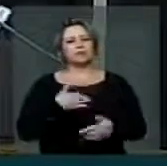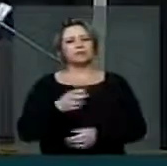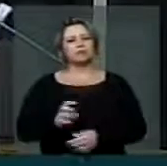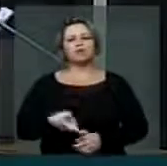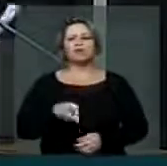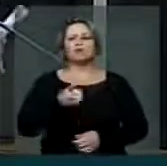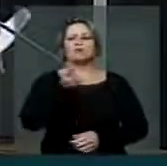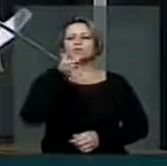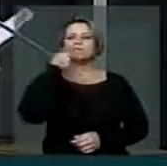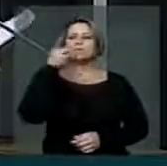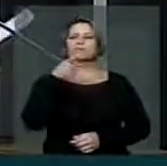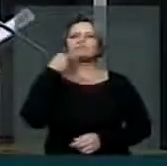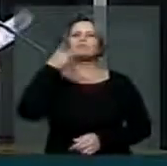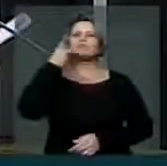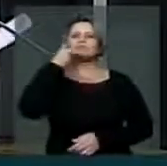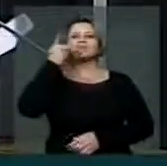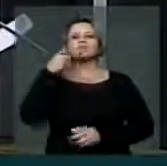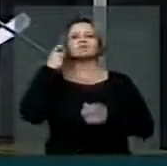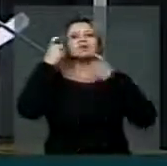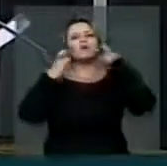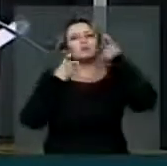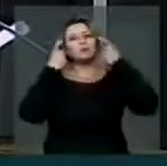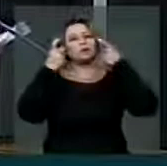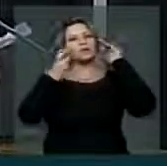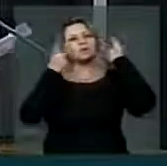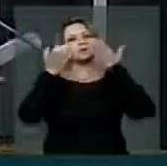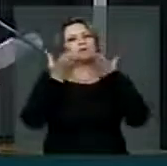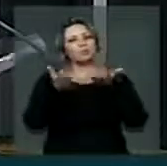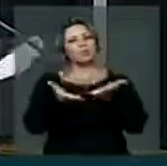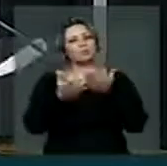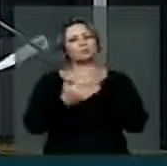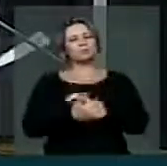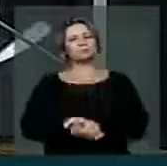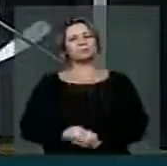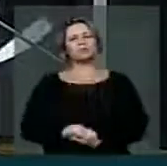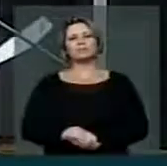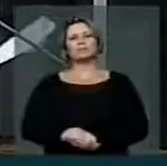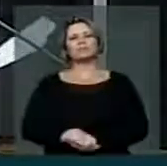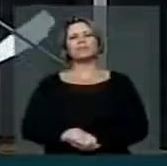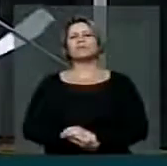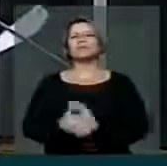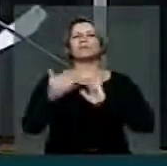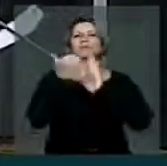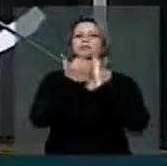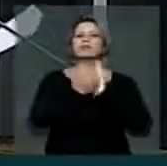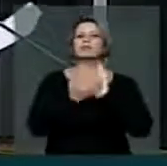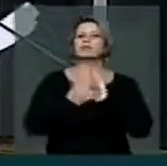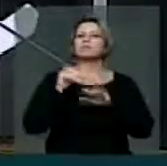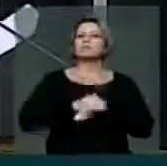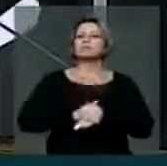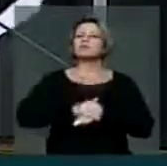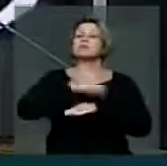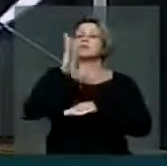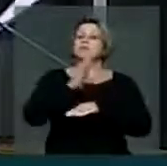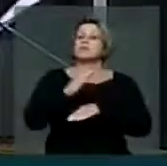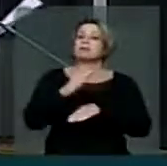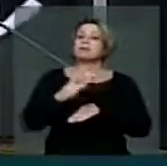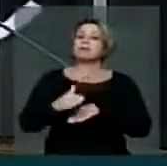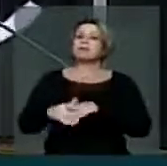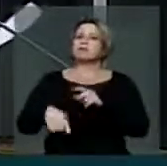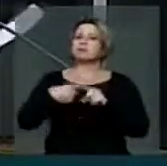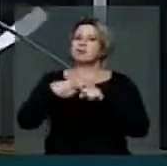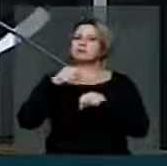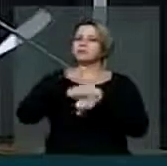continuar pegando exatamente essas preocupações que Vossa Excelência pegou. O programa Mais Médico, apresentado pelo